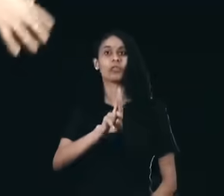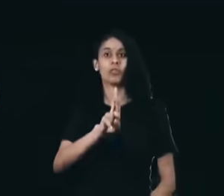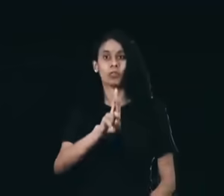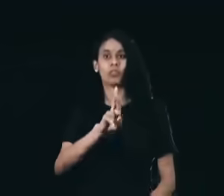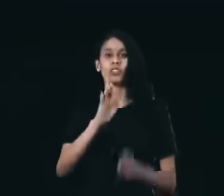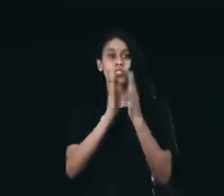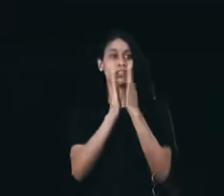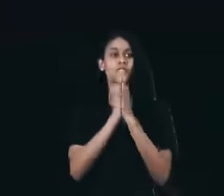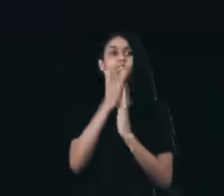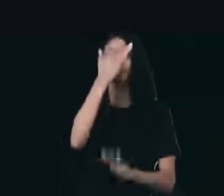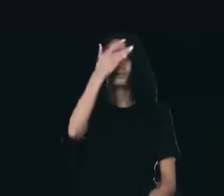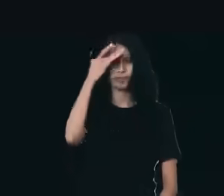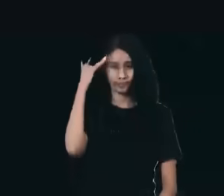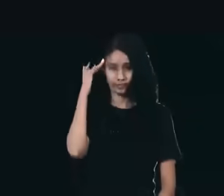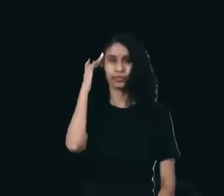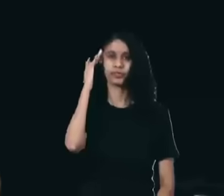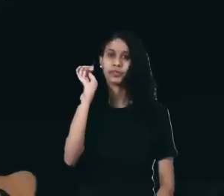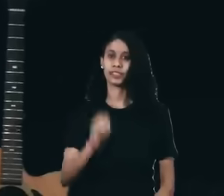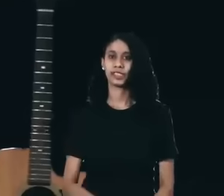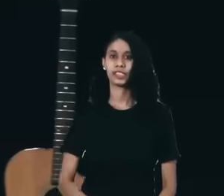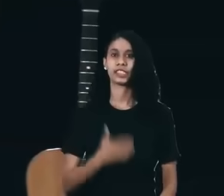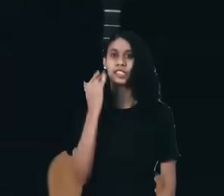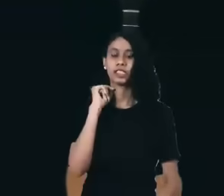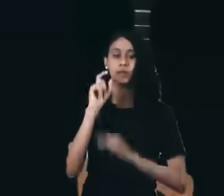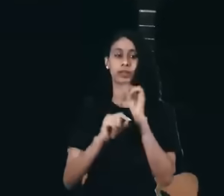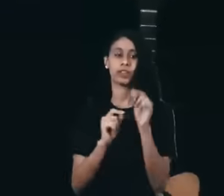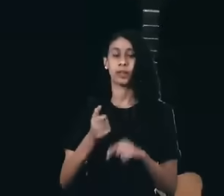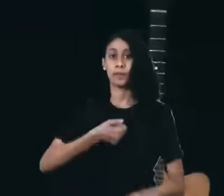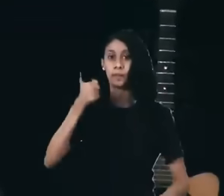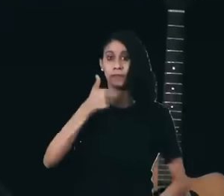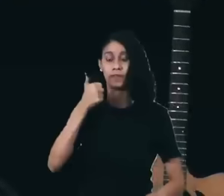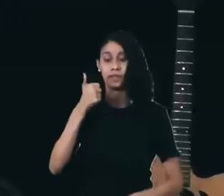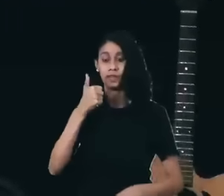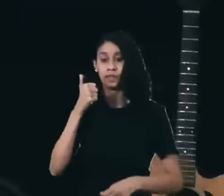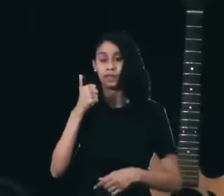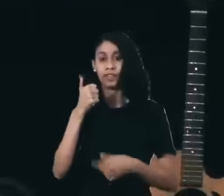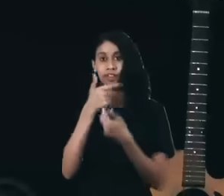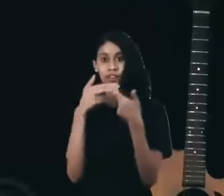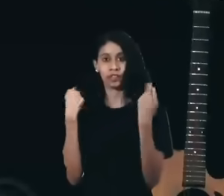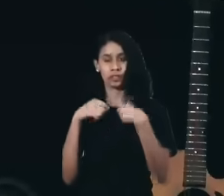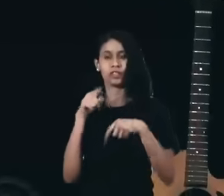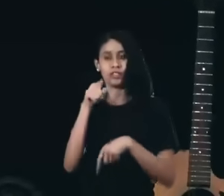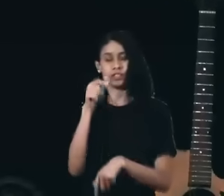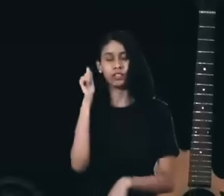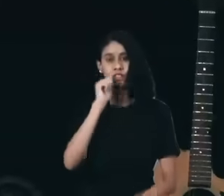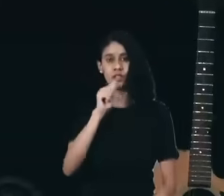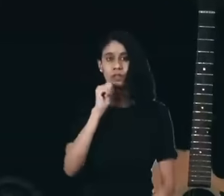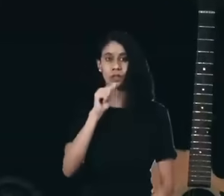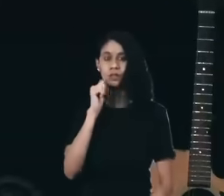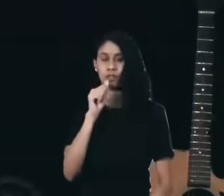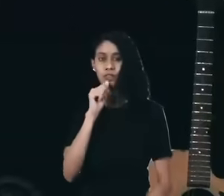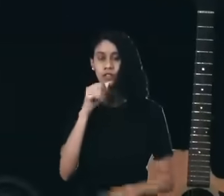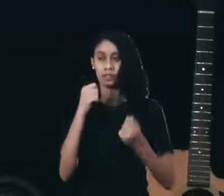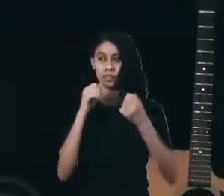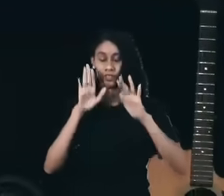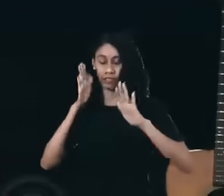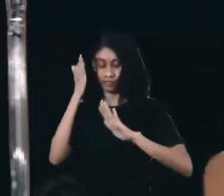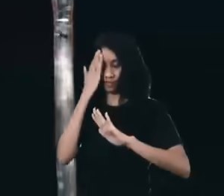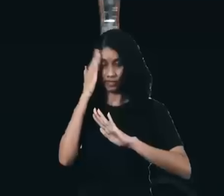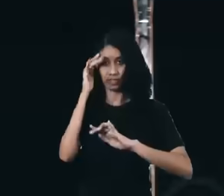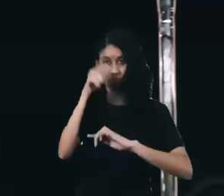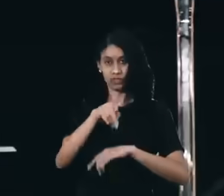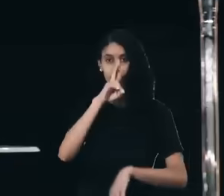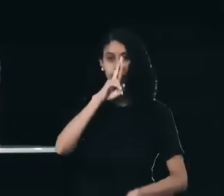alguém. Sabe, essa é a primeira lição. Ei, se você quer ser uma mulher posicionada, você precisa entender. Você